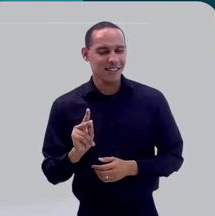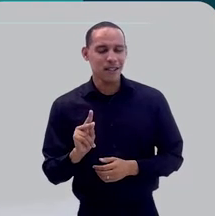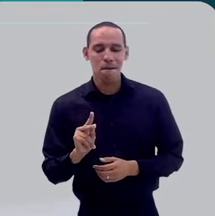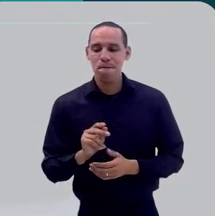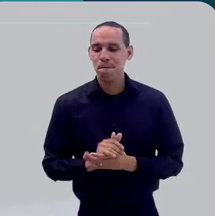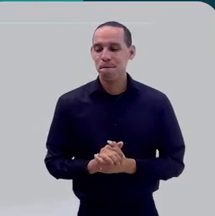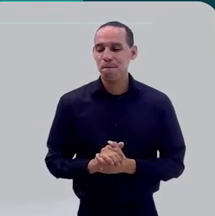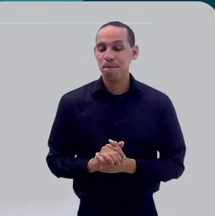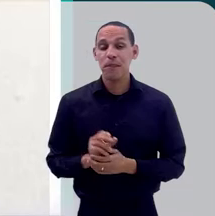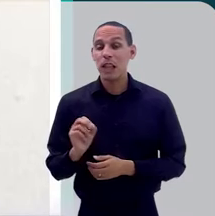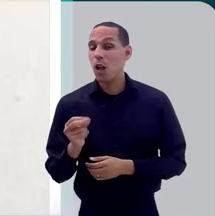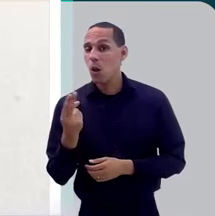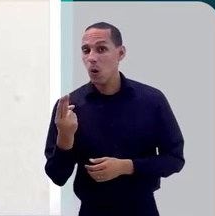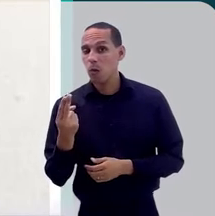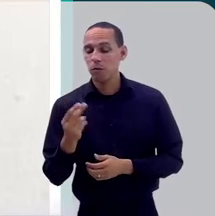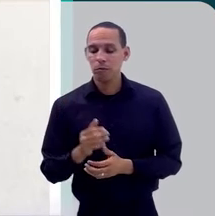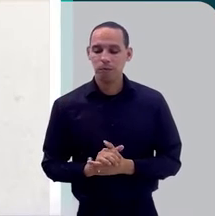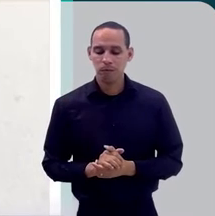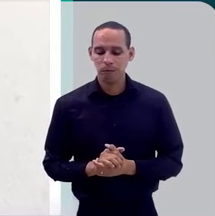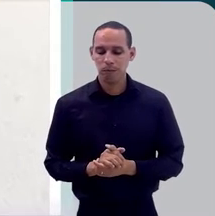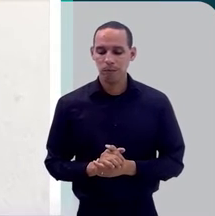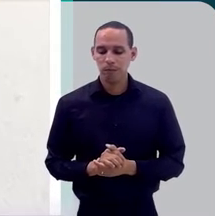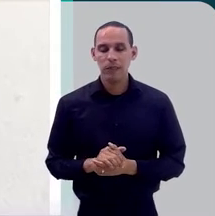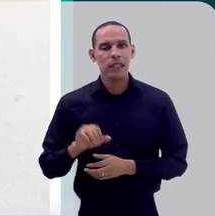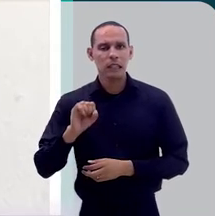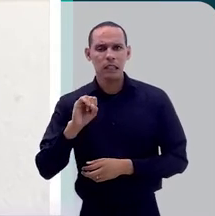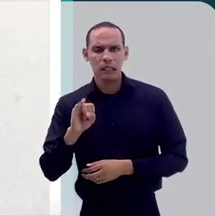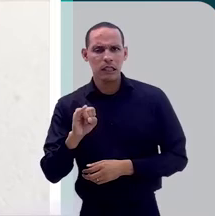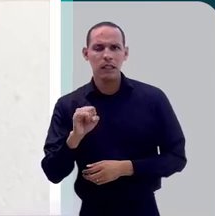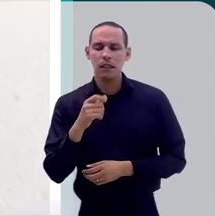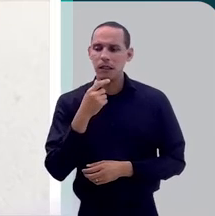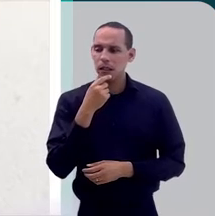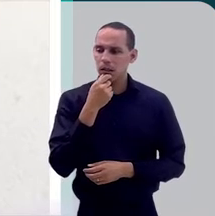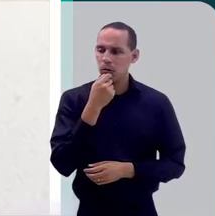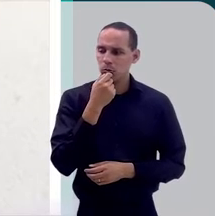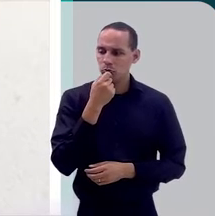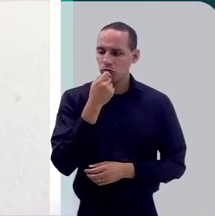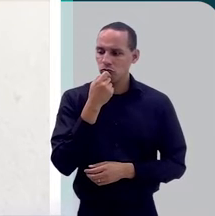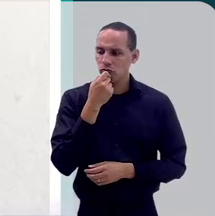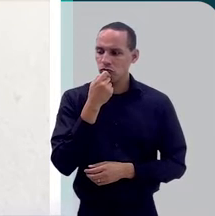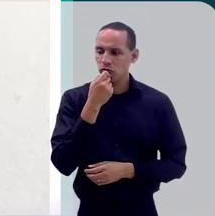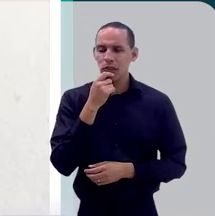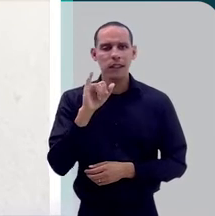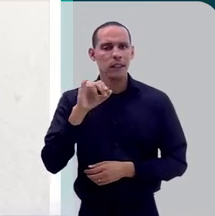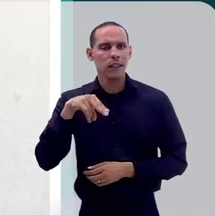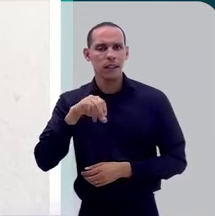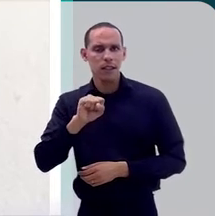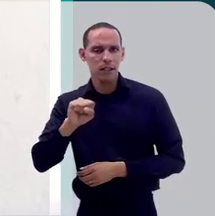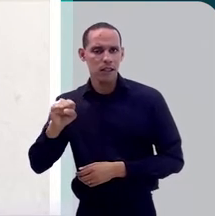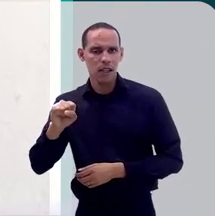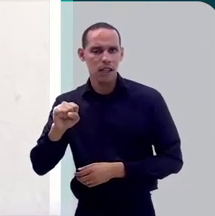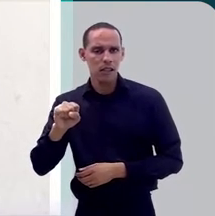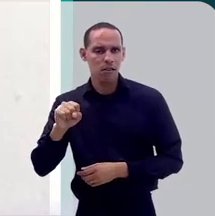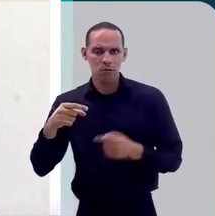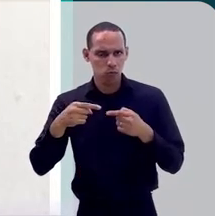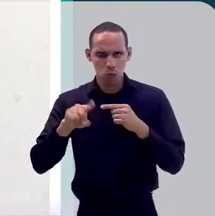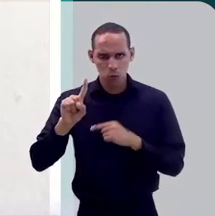okay? Ou se for, se não for o caso de ir para o